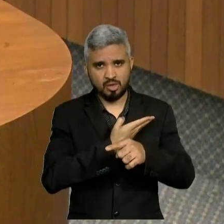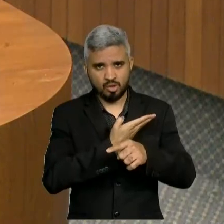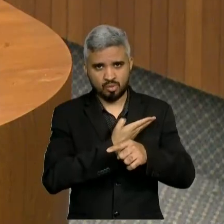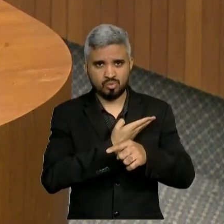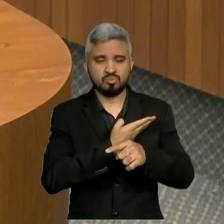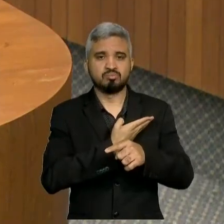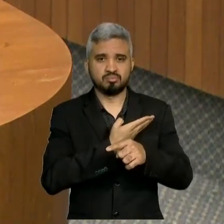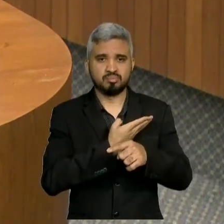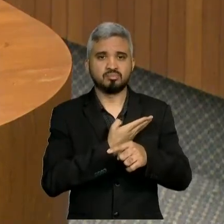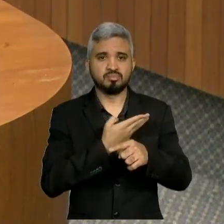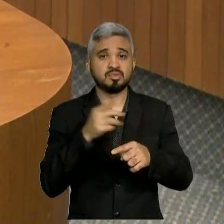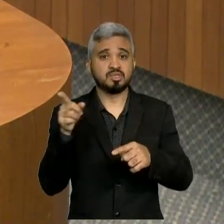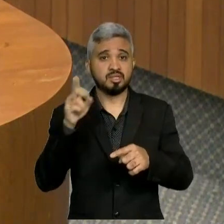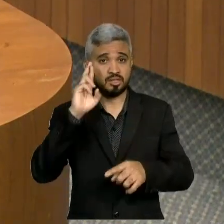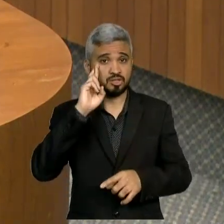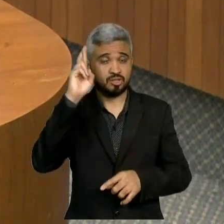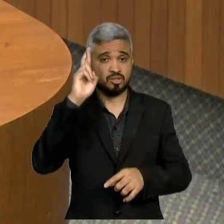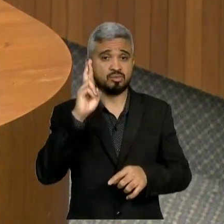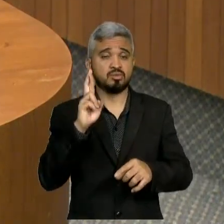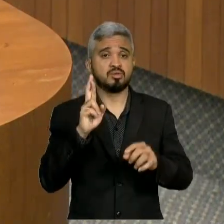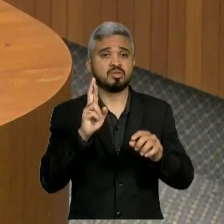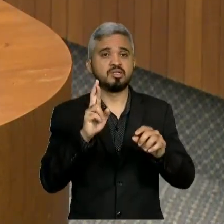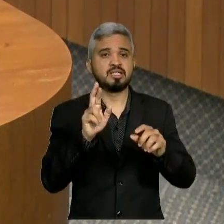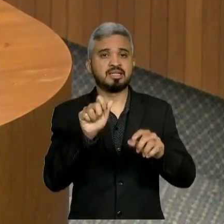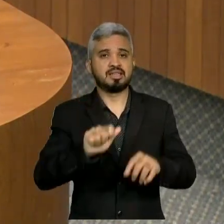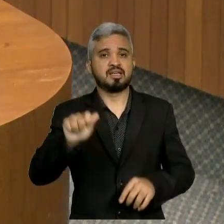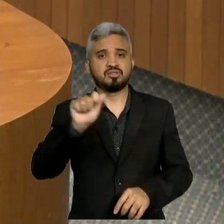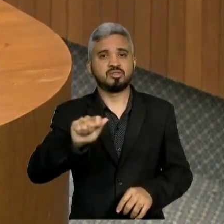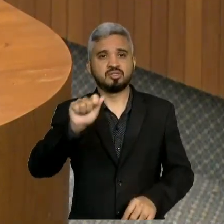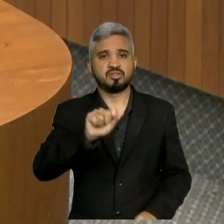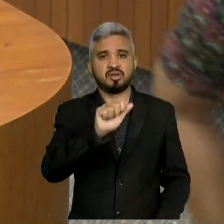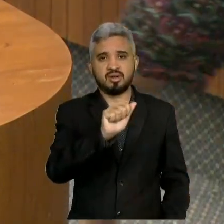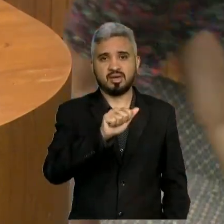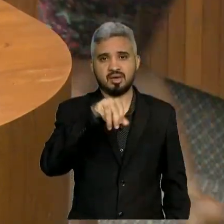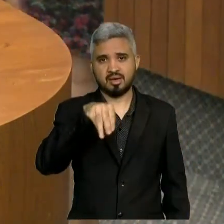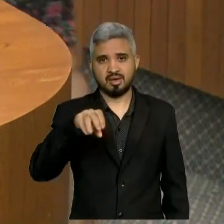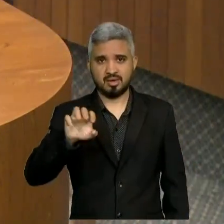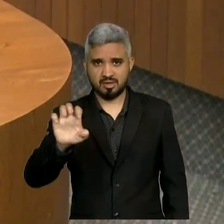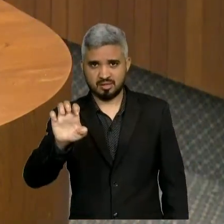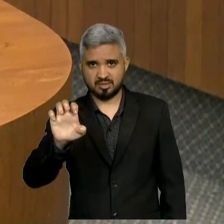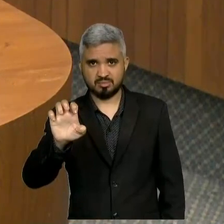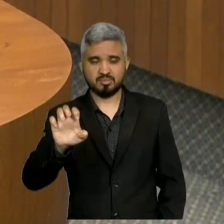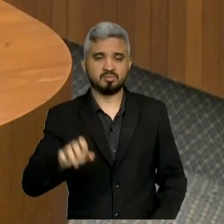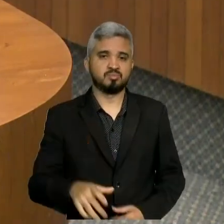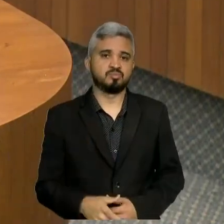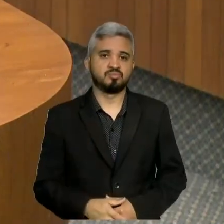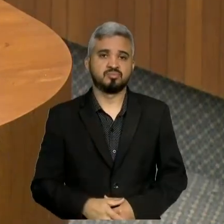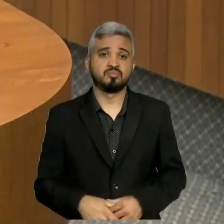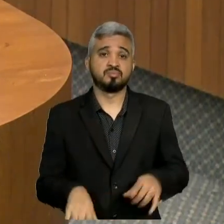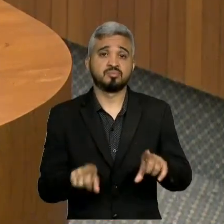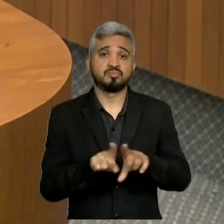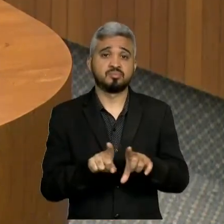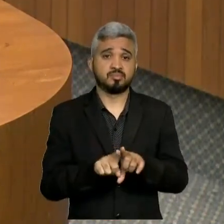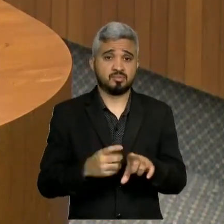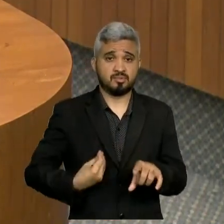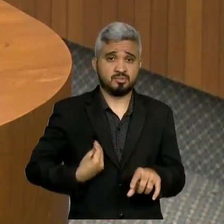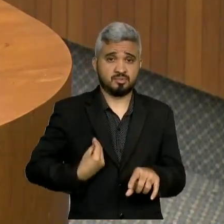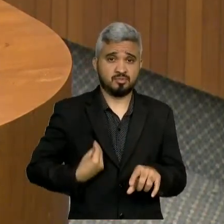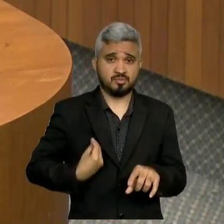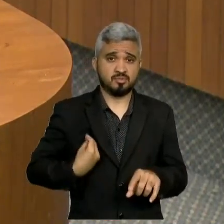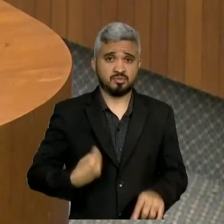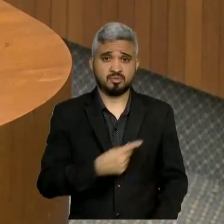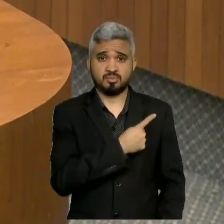da AME, a AME é a Associação dos Ministros do Evangelho do Maranhão. Também estar aqui presente o pastor